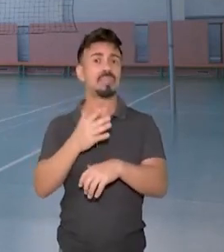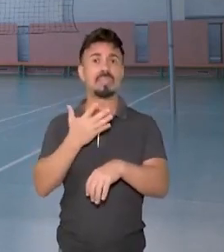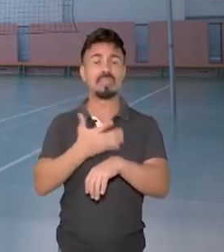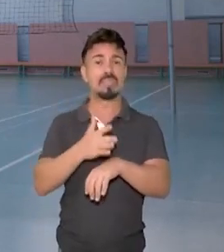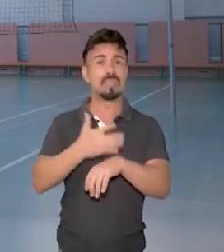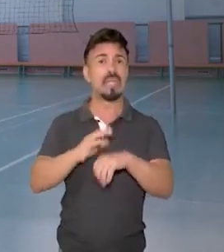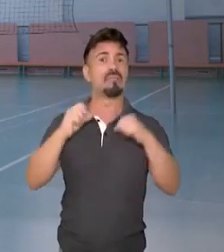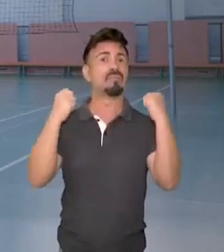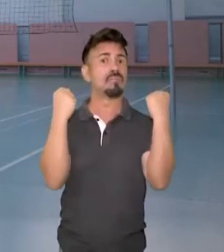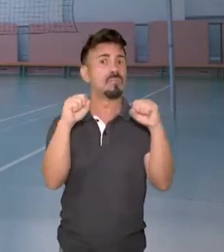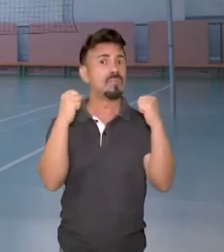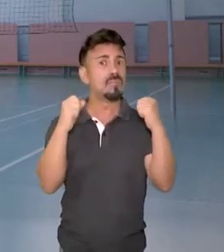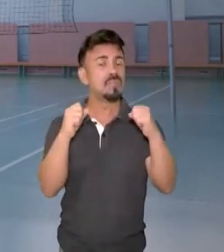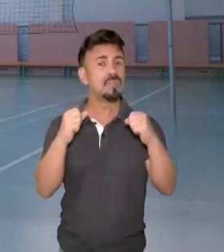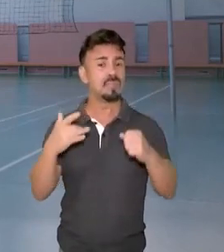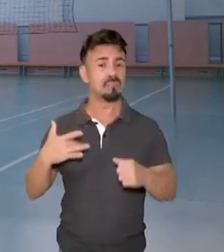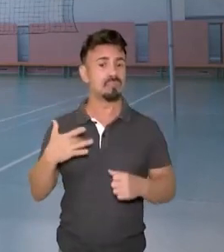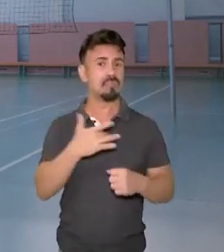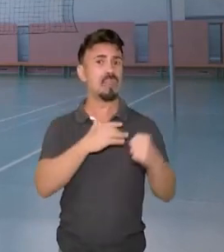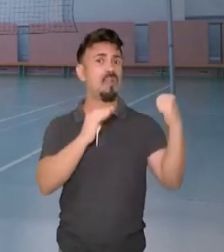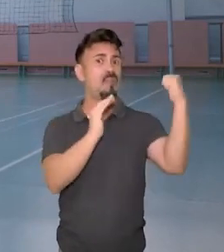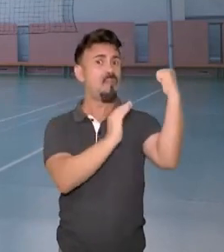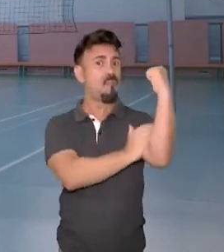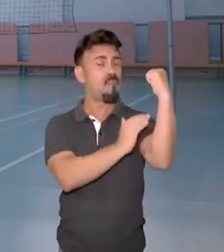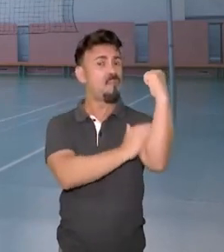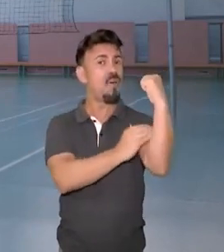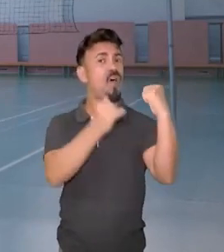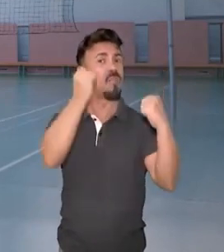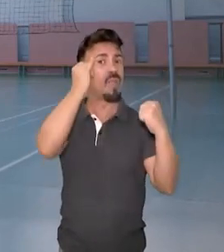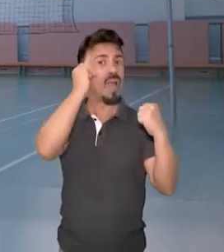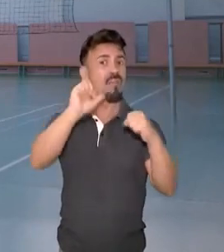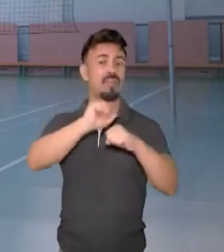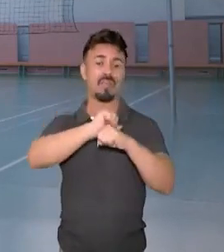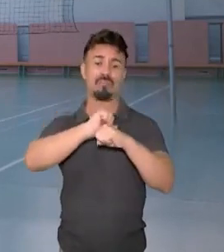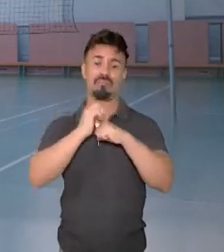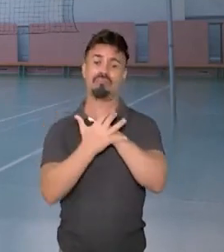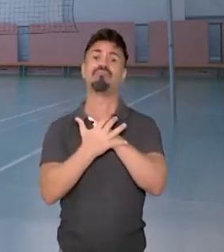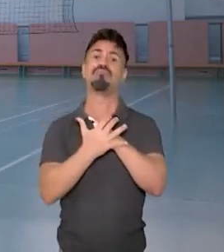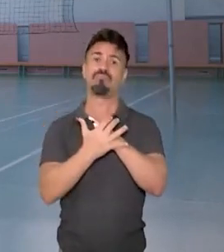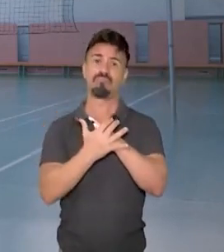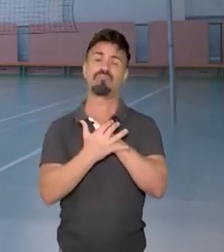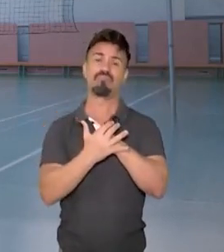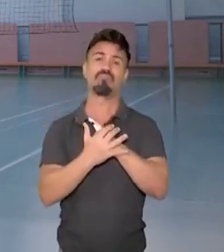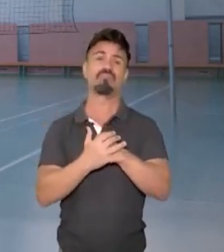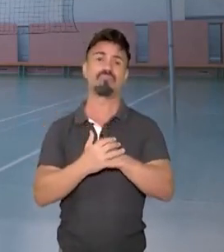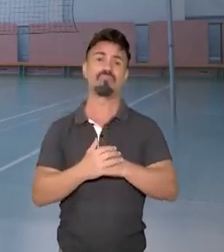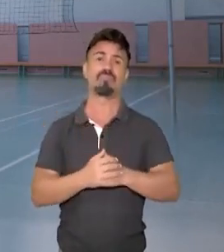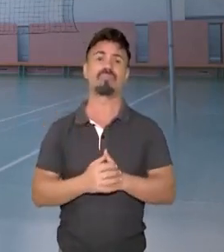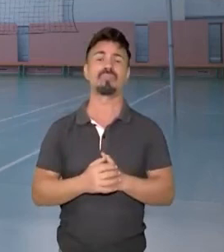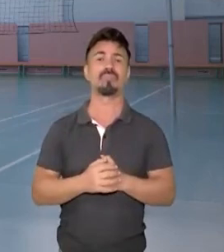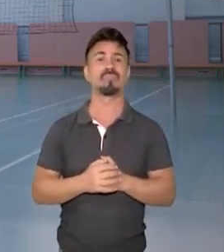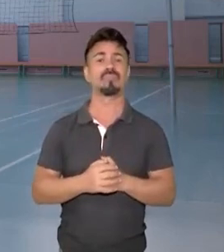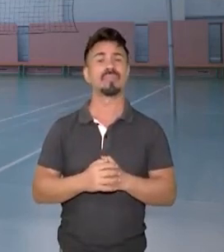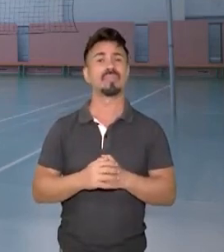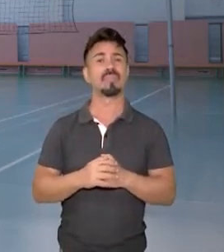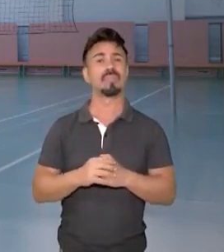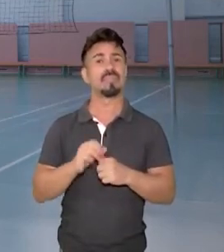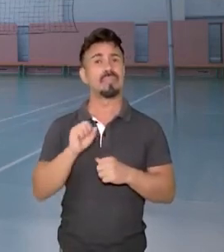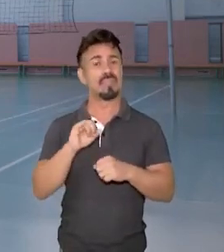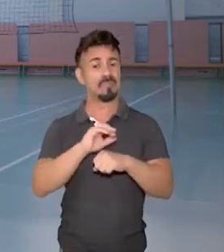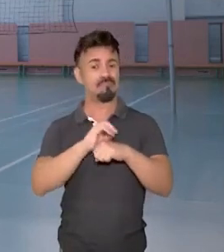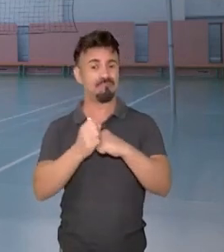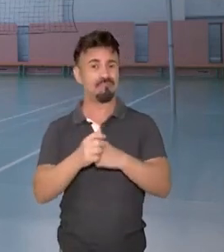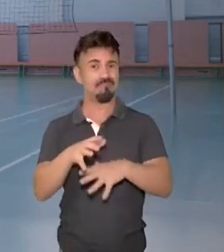de praticar atividades físicas a gente vai ficar forte para que o vírus não atingir a gente tá bom Pessoal esse atingir a